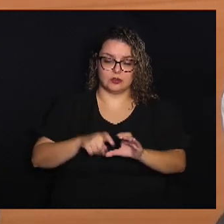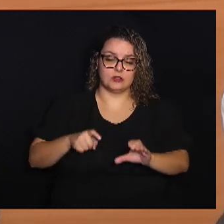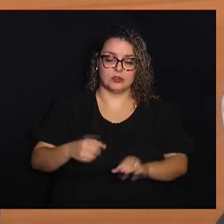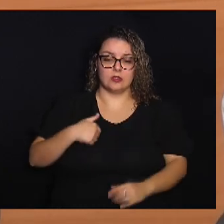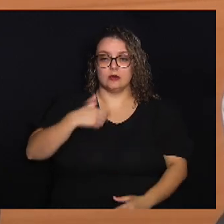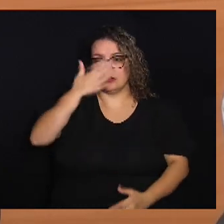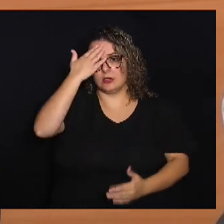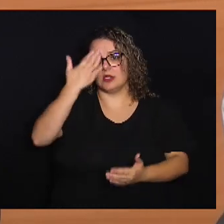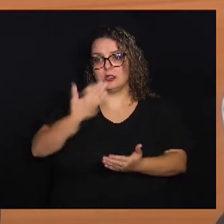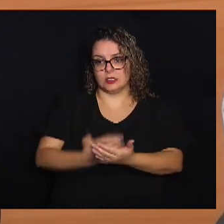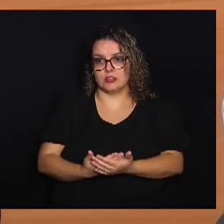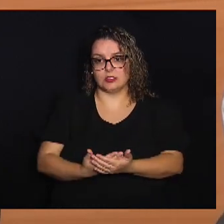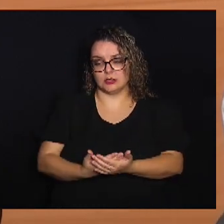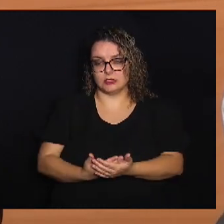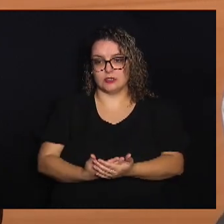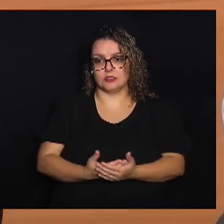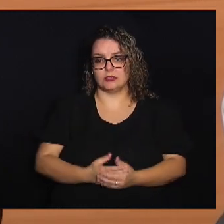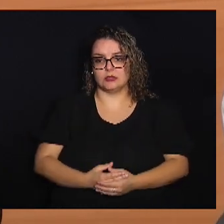que seria,